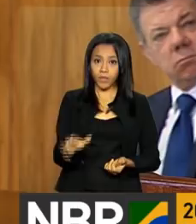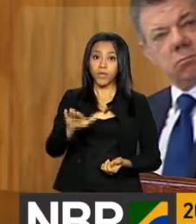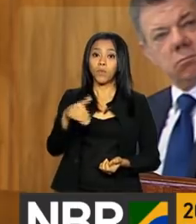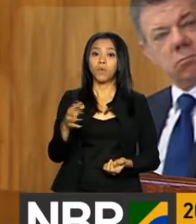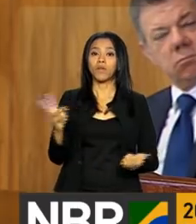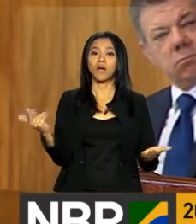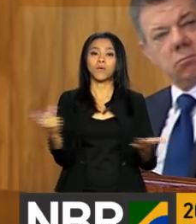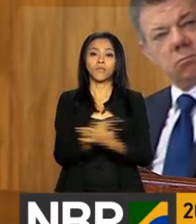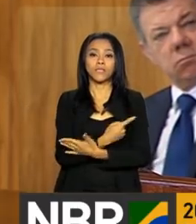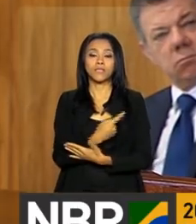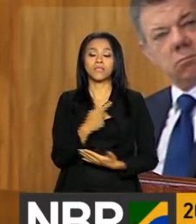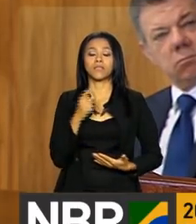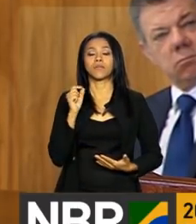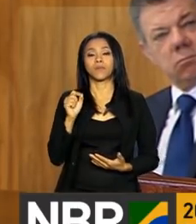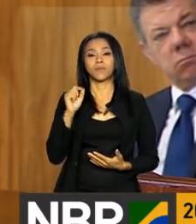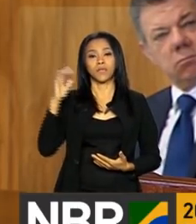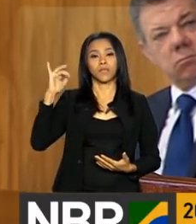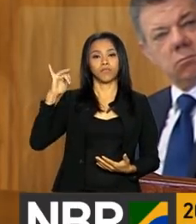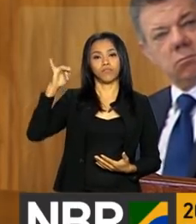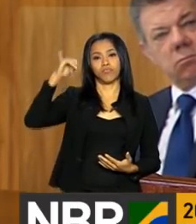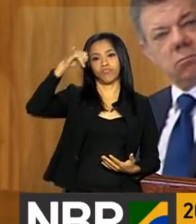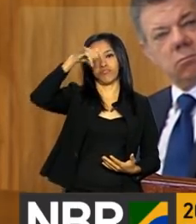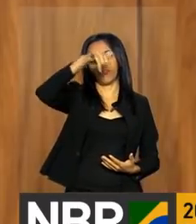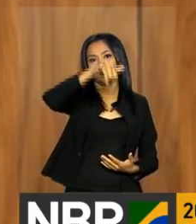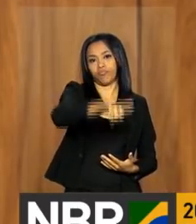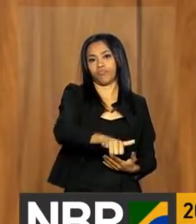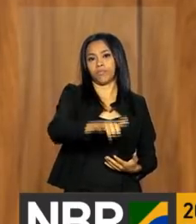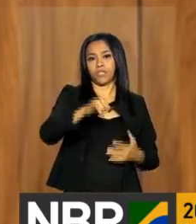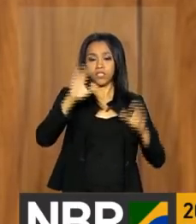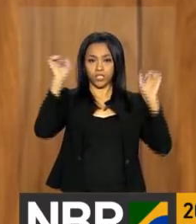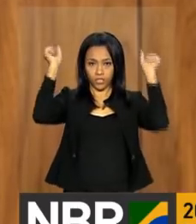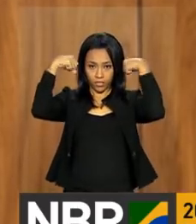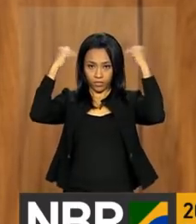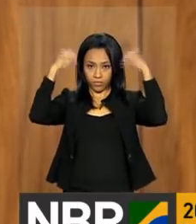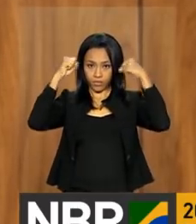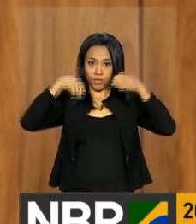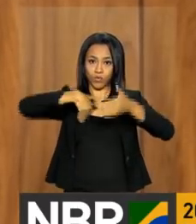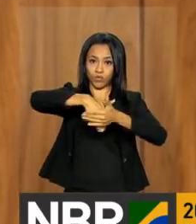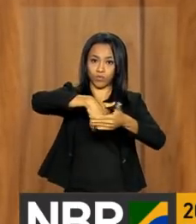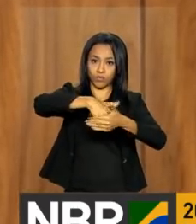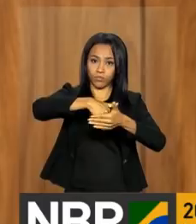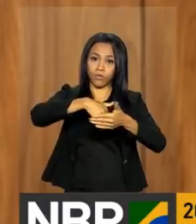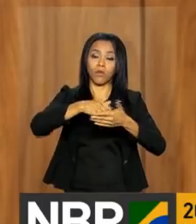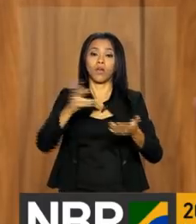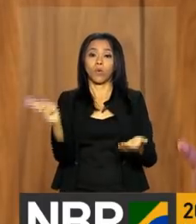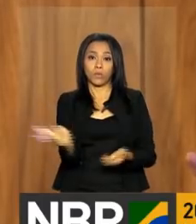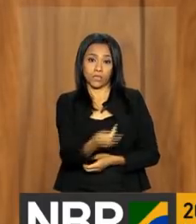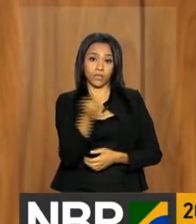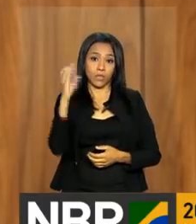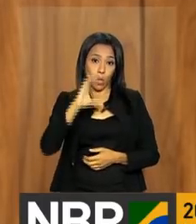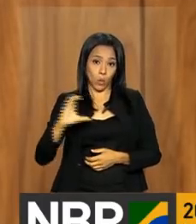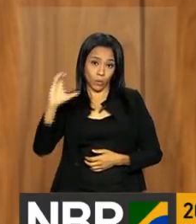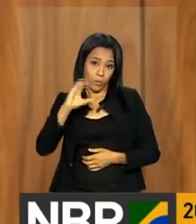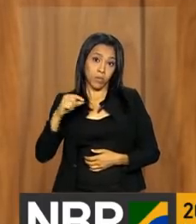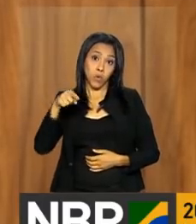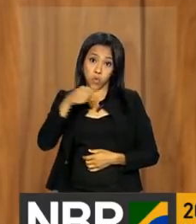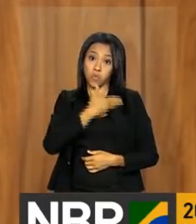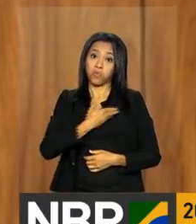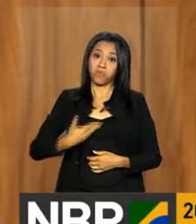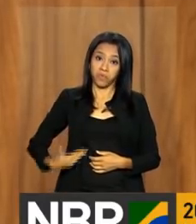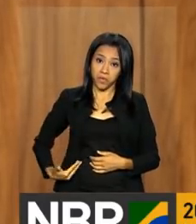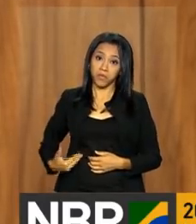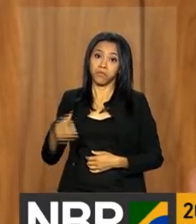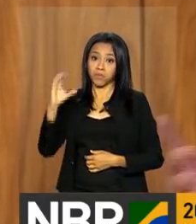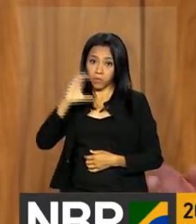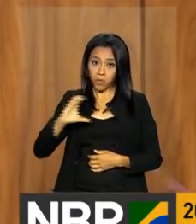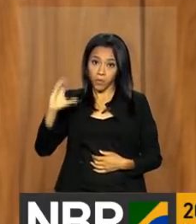tragédia aérea com os jogadores do Chapecoense na Colômbia, a solidariedade do governo